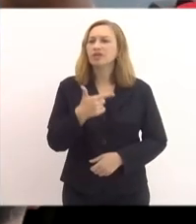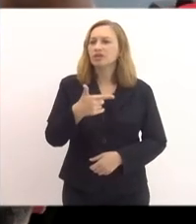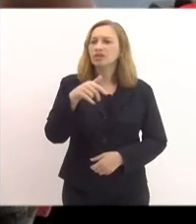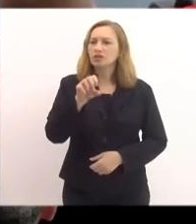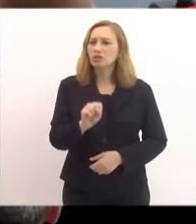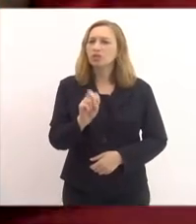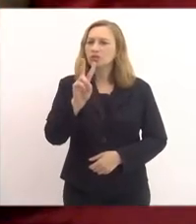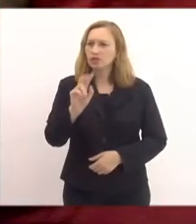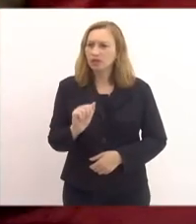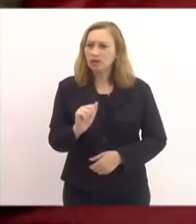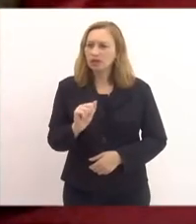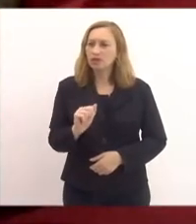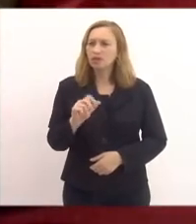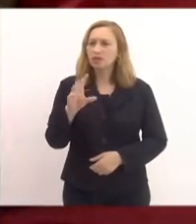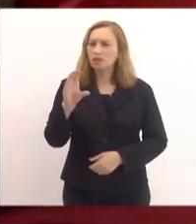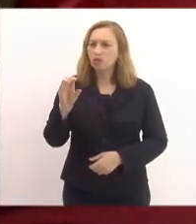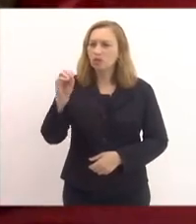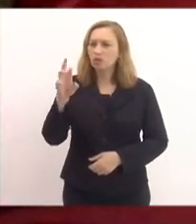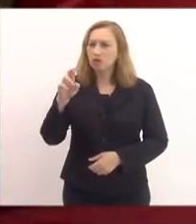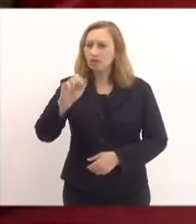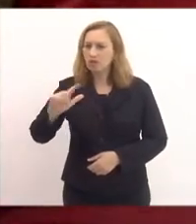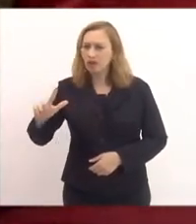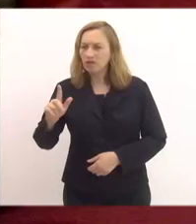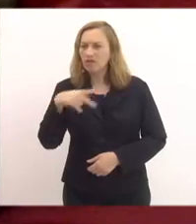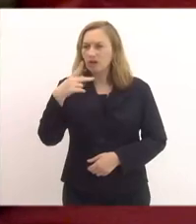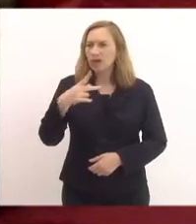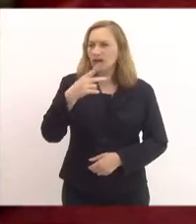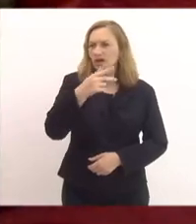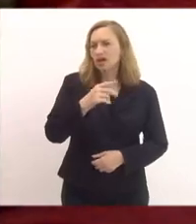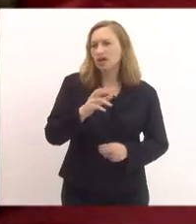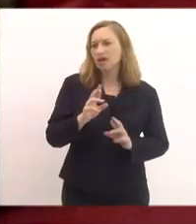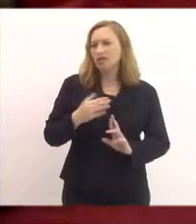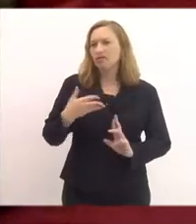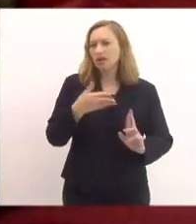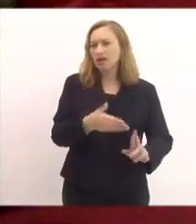que o Coronel coloca, elas são referentes a 2019.